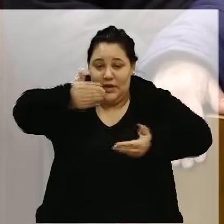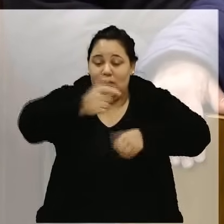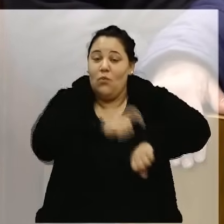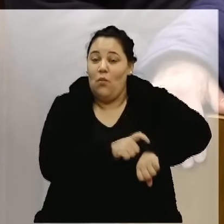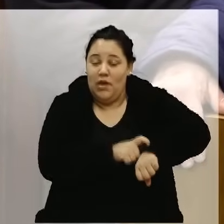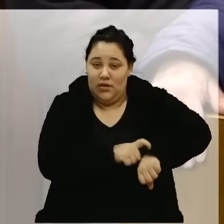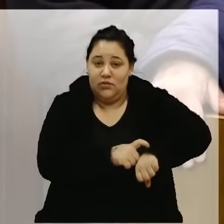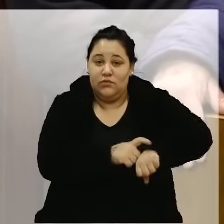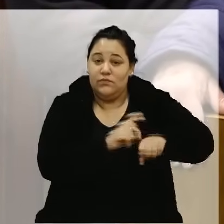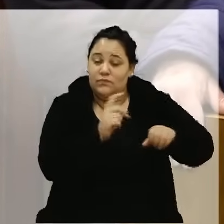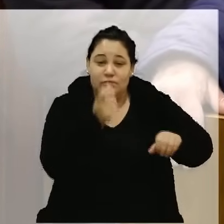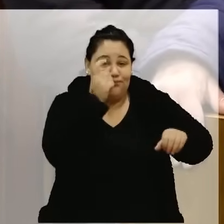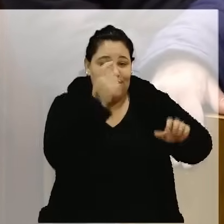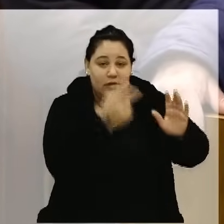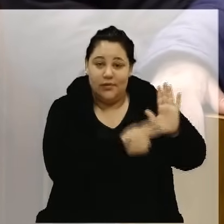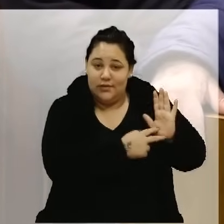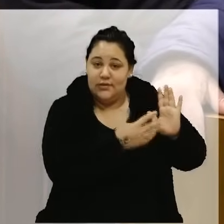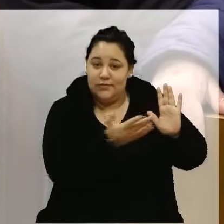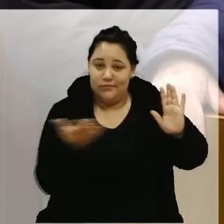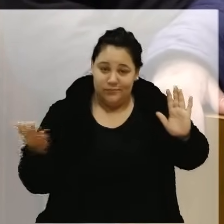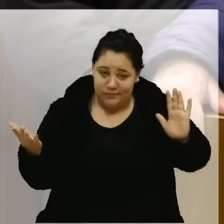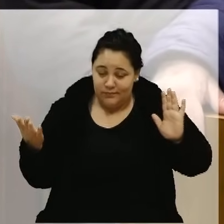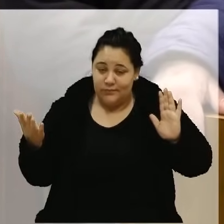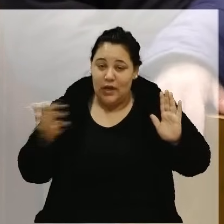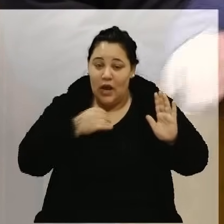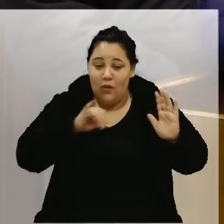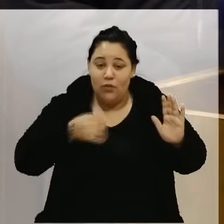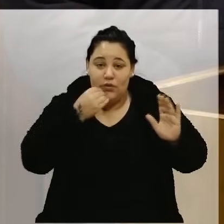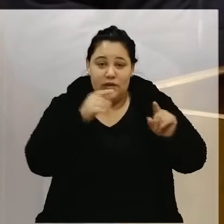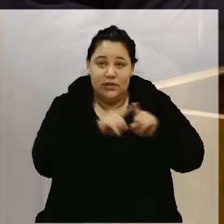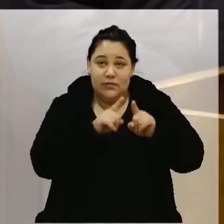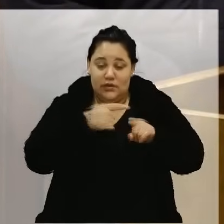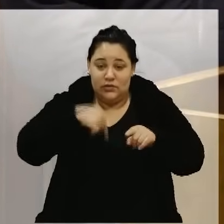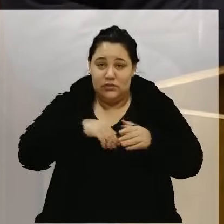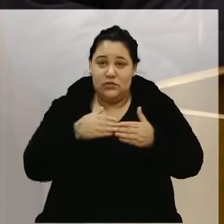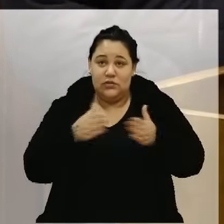oportunidade aqui e estamos à disposição. Uma declaração de... Ângelo,